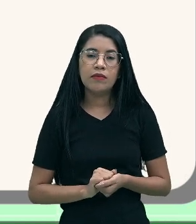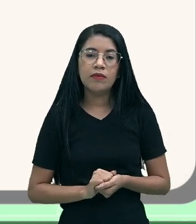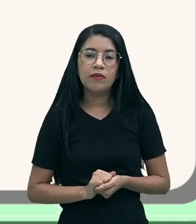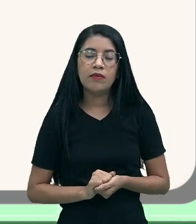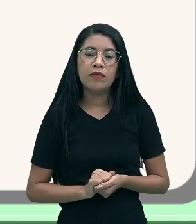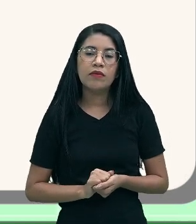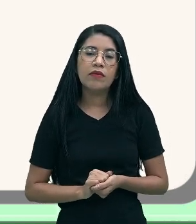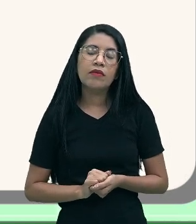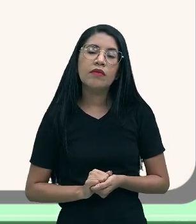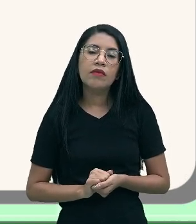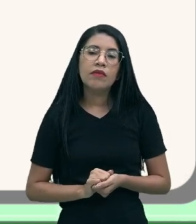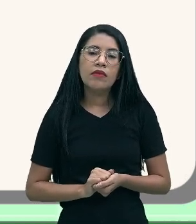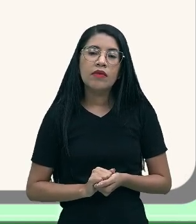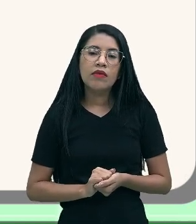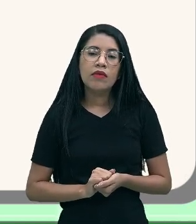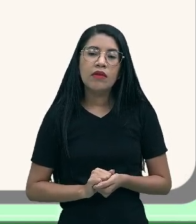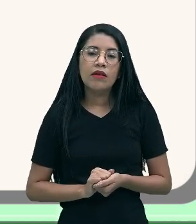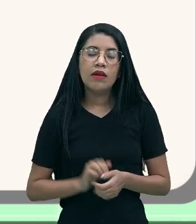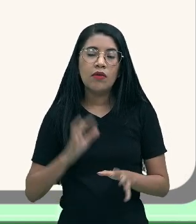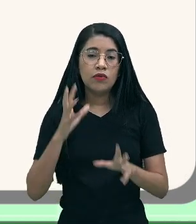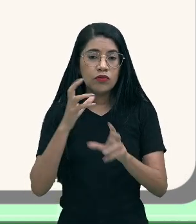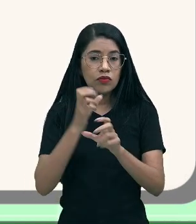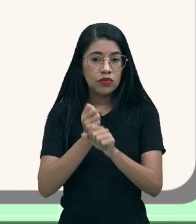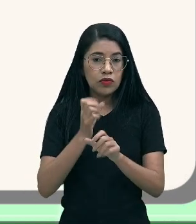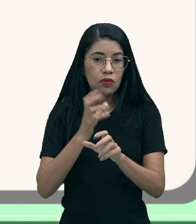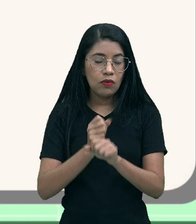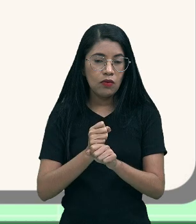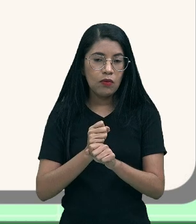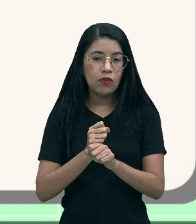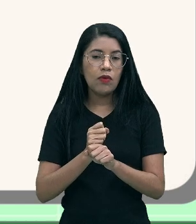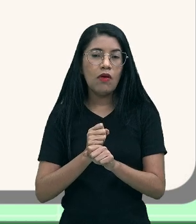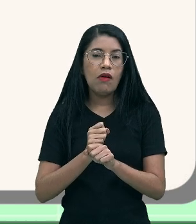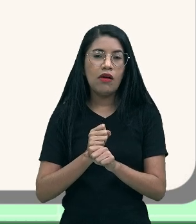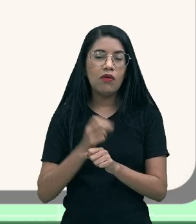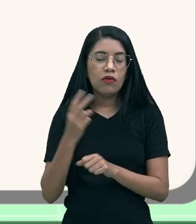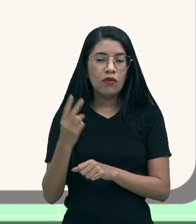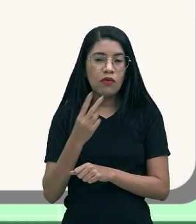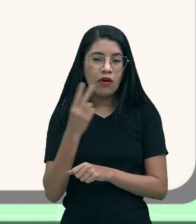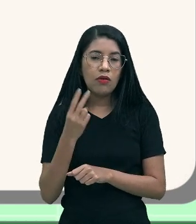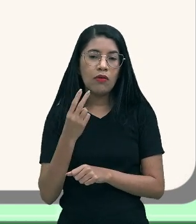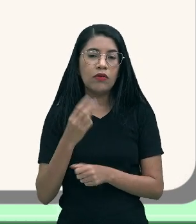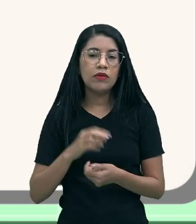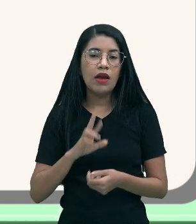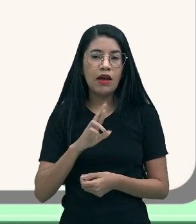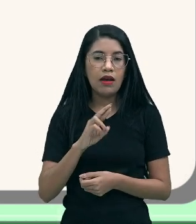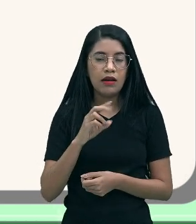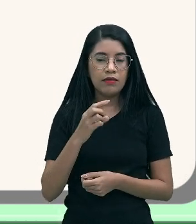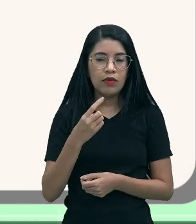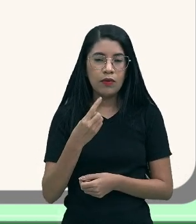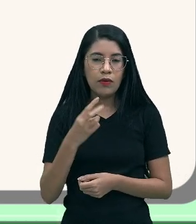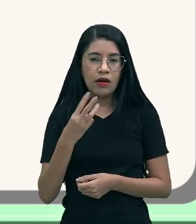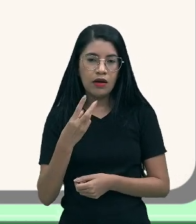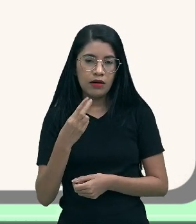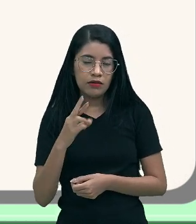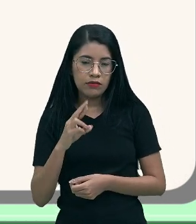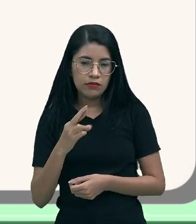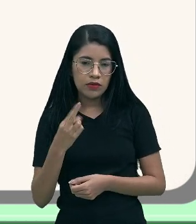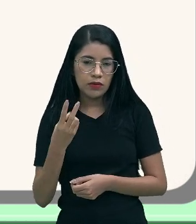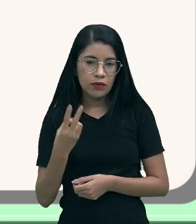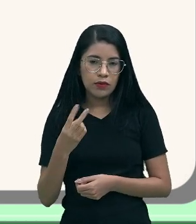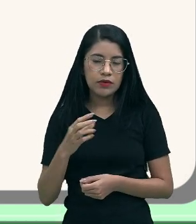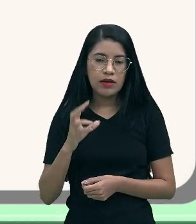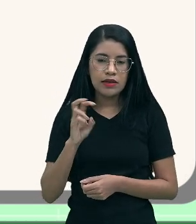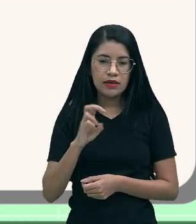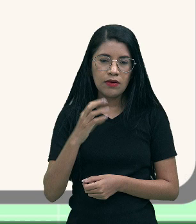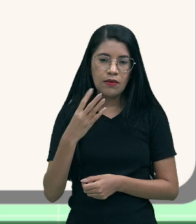equivalente quando o circuito é em série, eu somo as resistências do circuito, no caso aqui 5 mais 4, mais